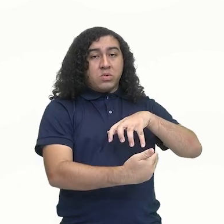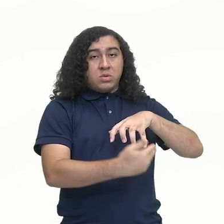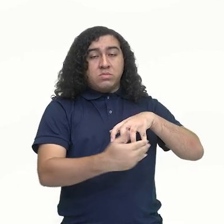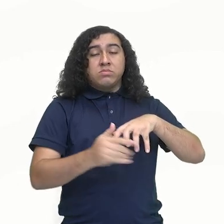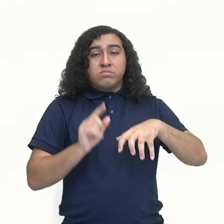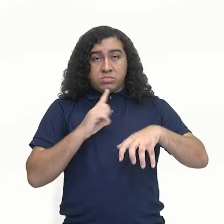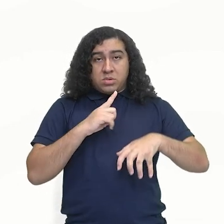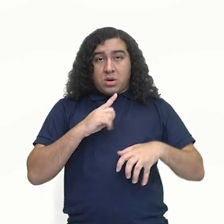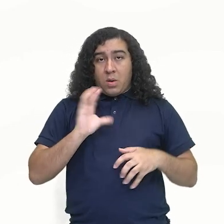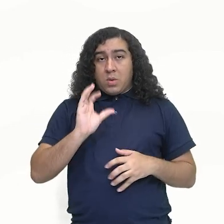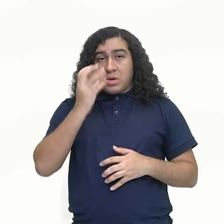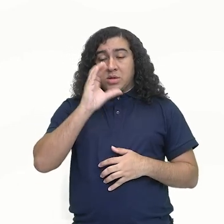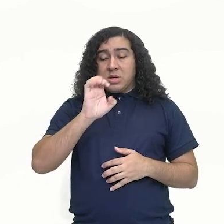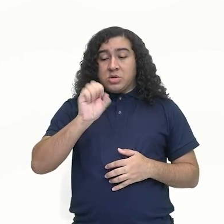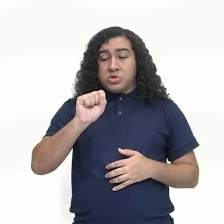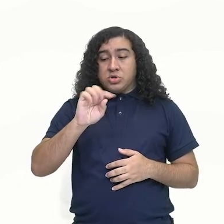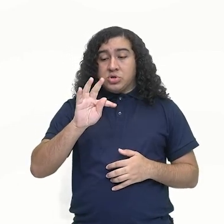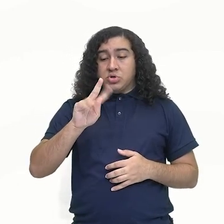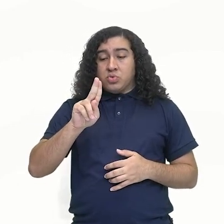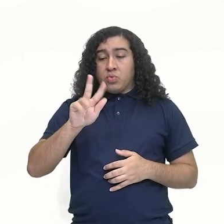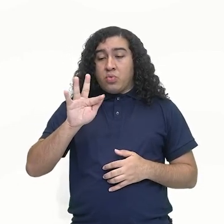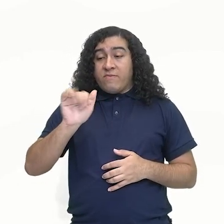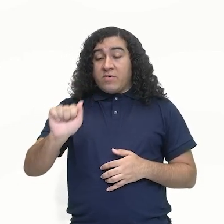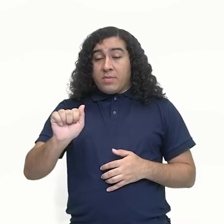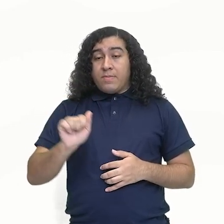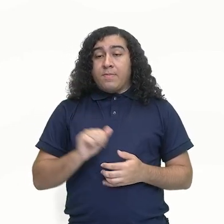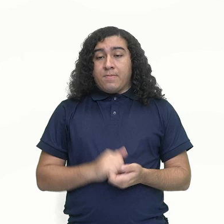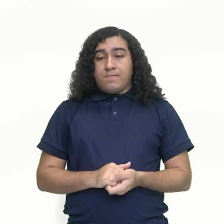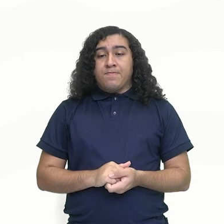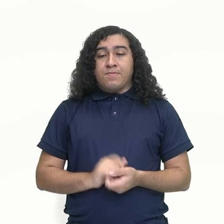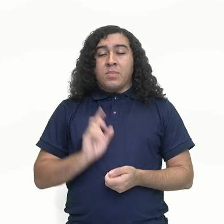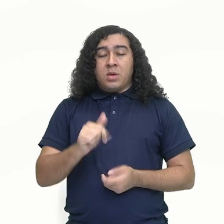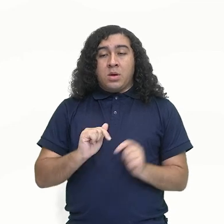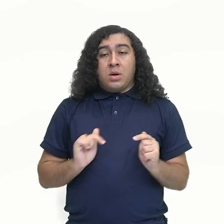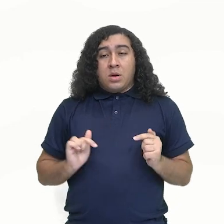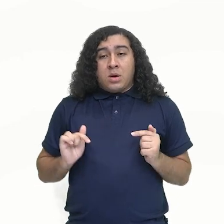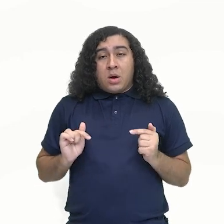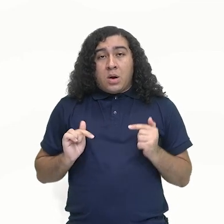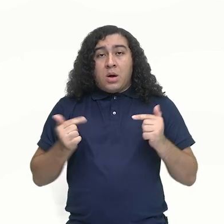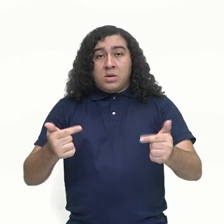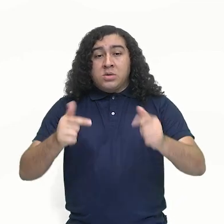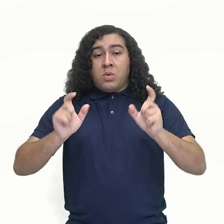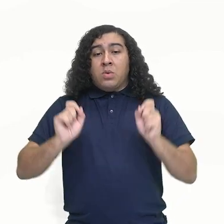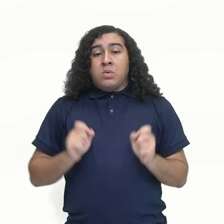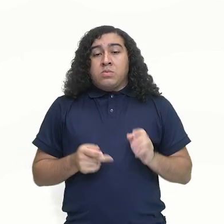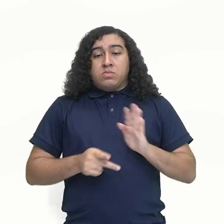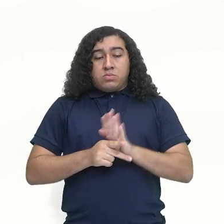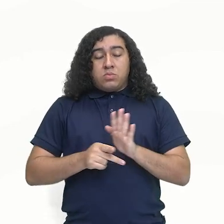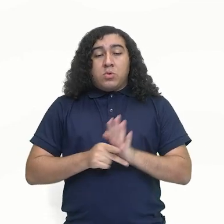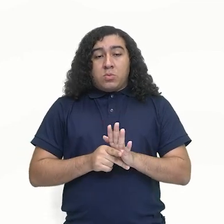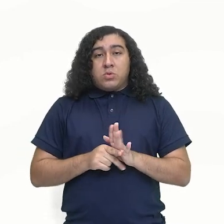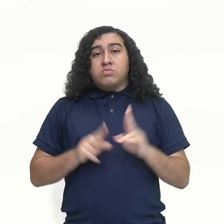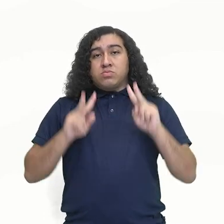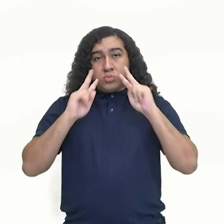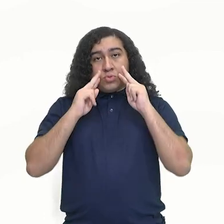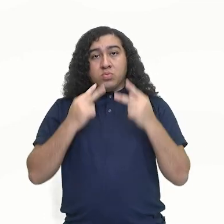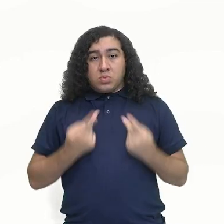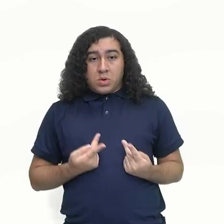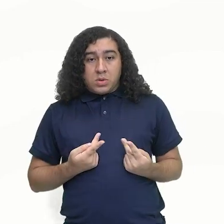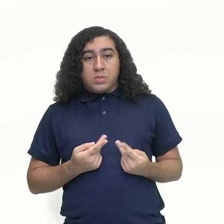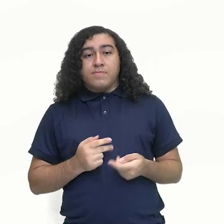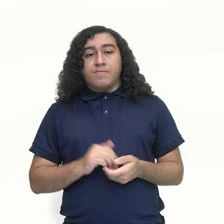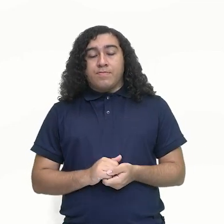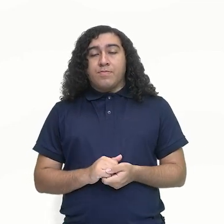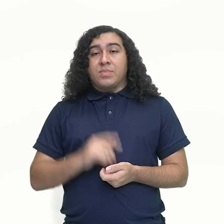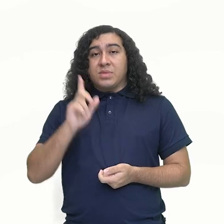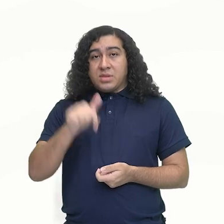pode perceber isso através dessas atividades, dessa ação do homem,